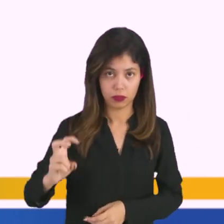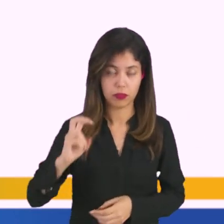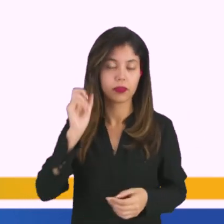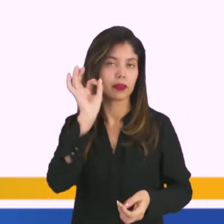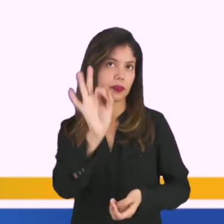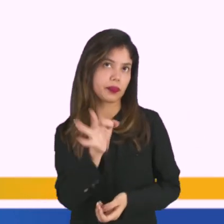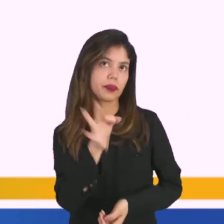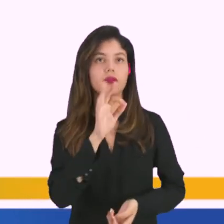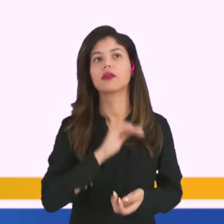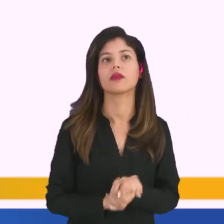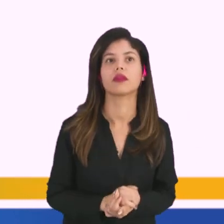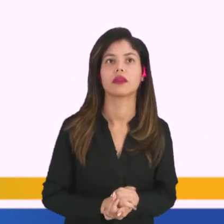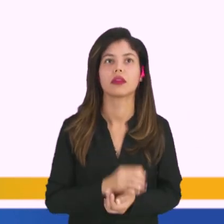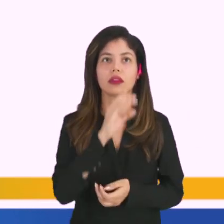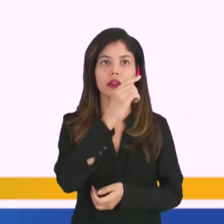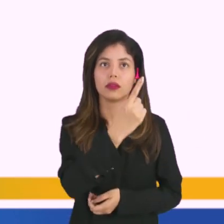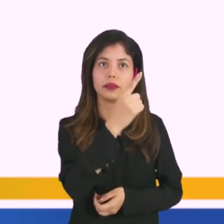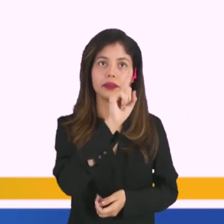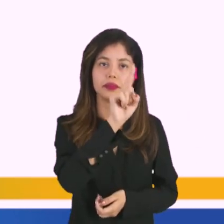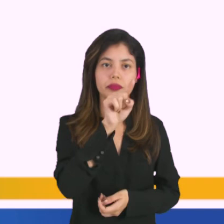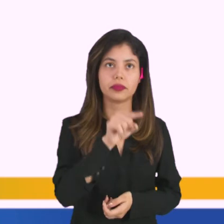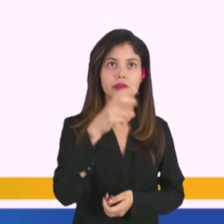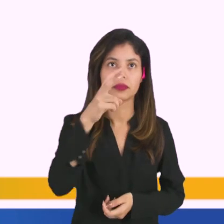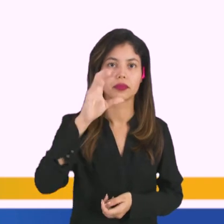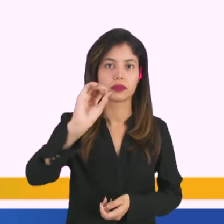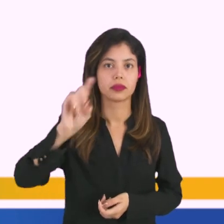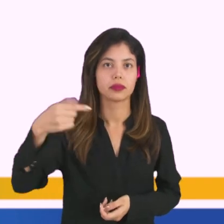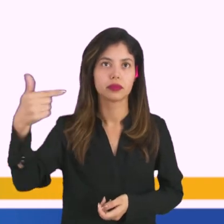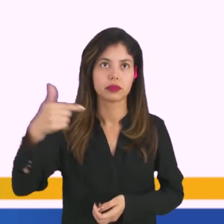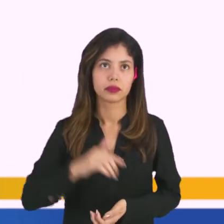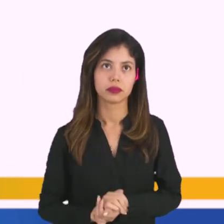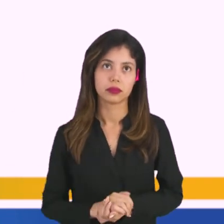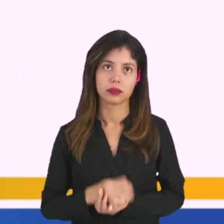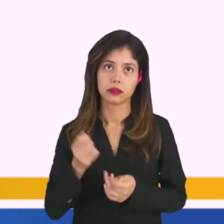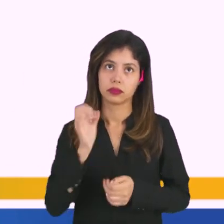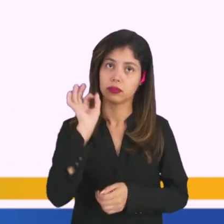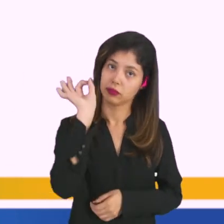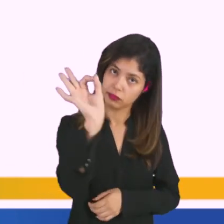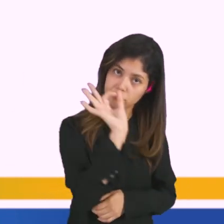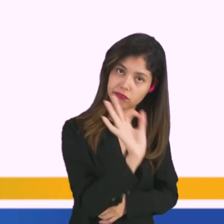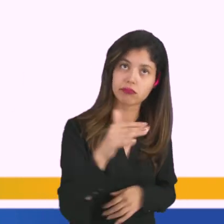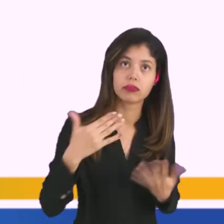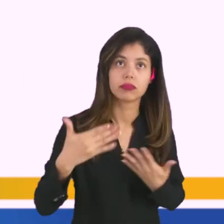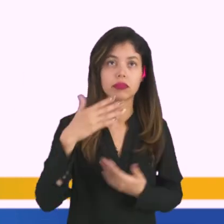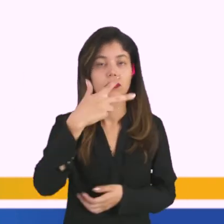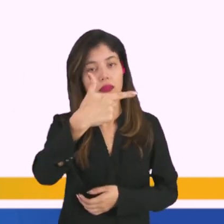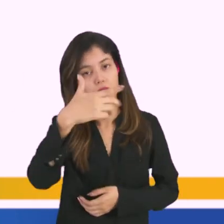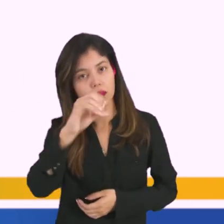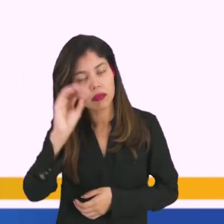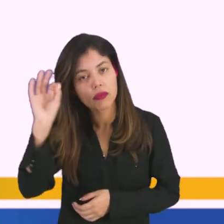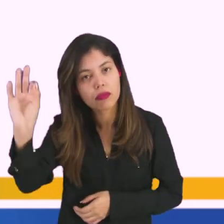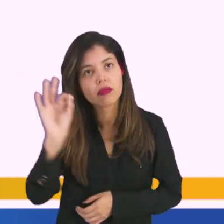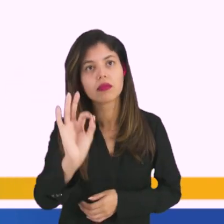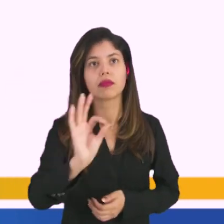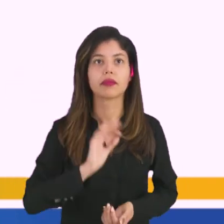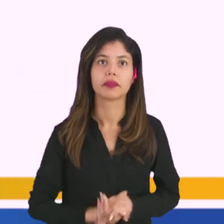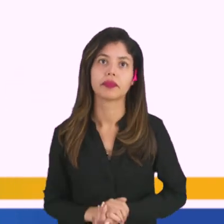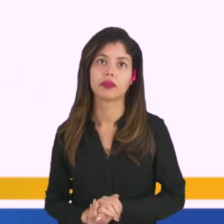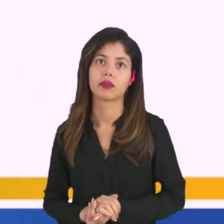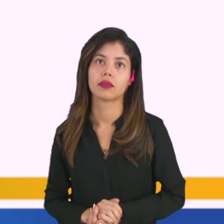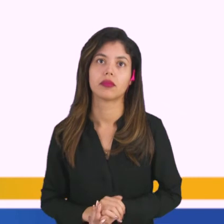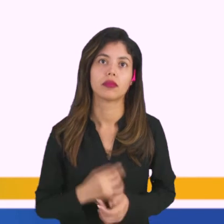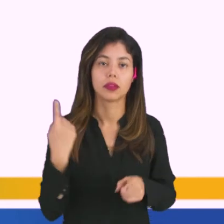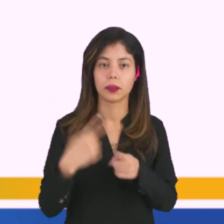5, certo? Então, em decimal, isso é a mesma coisa que 0,2. E em percentual, temos, então,